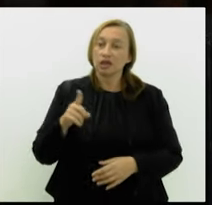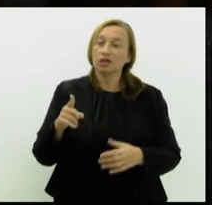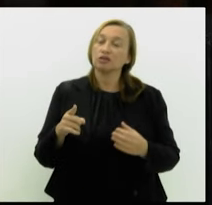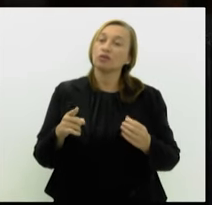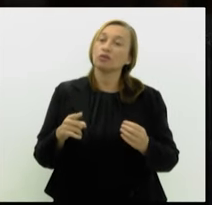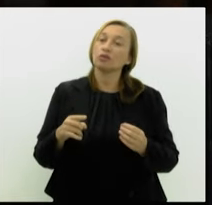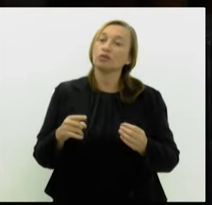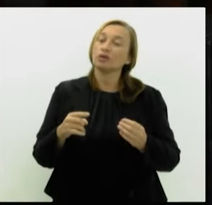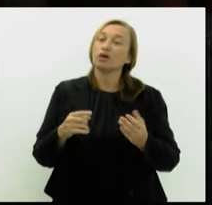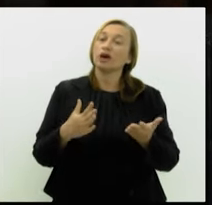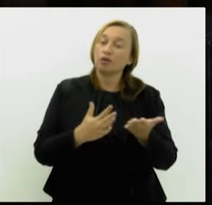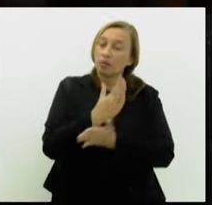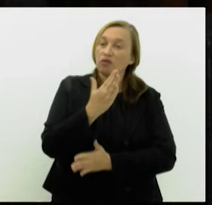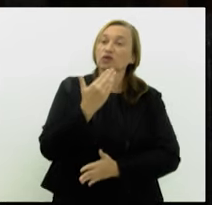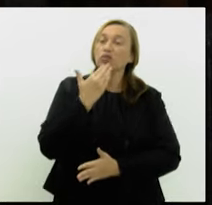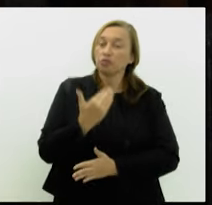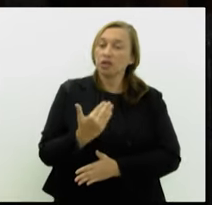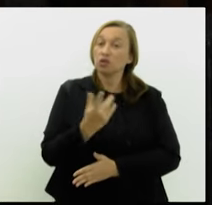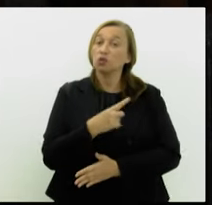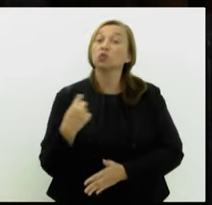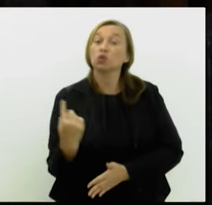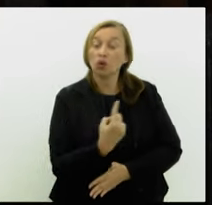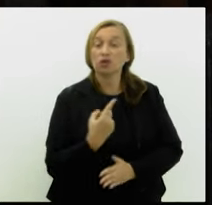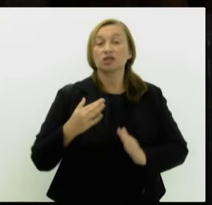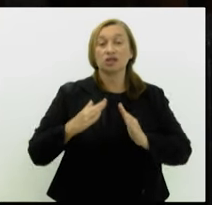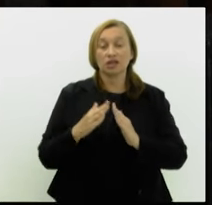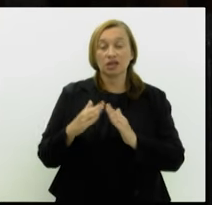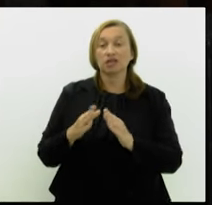pedido que foi feito aqui nesta casa, pela